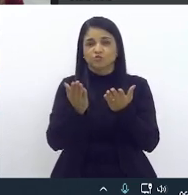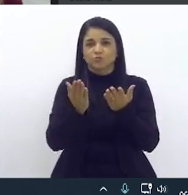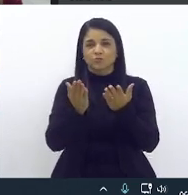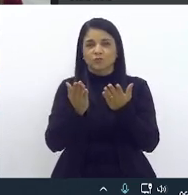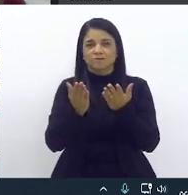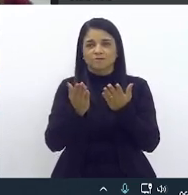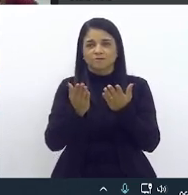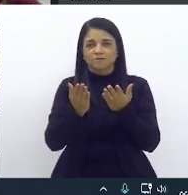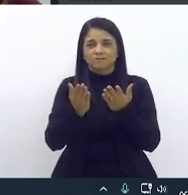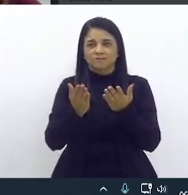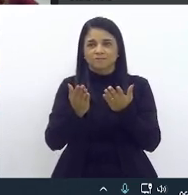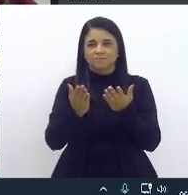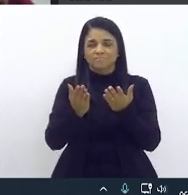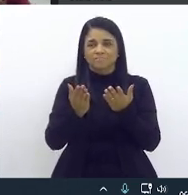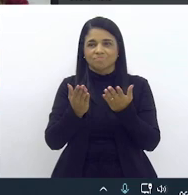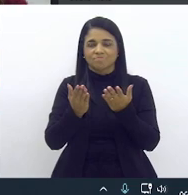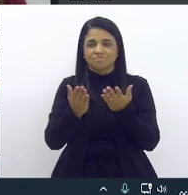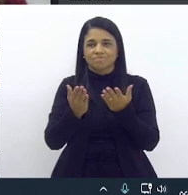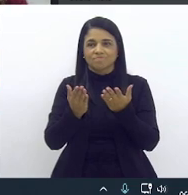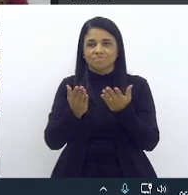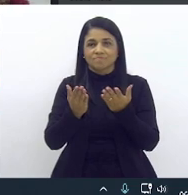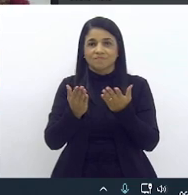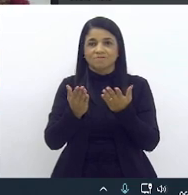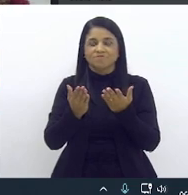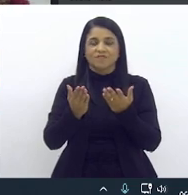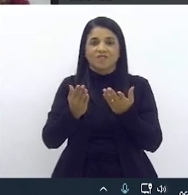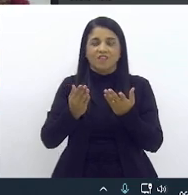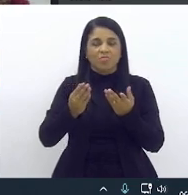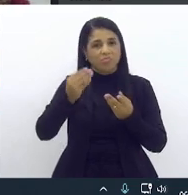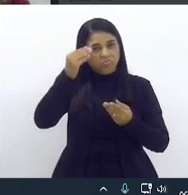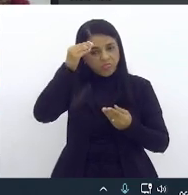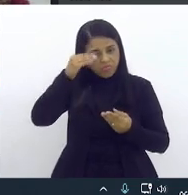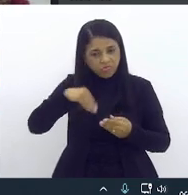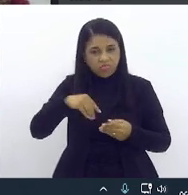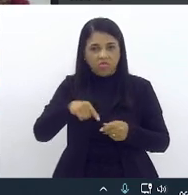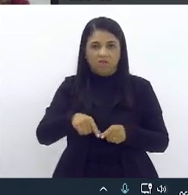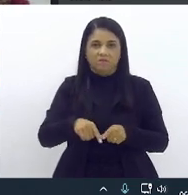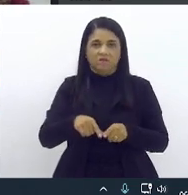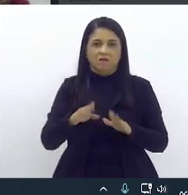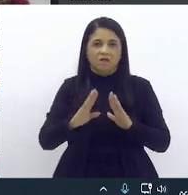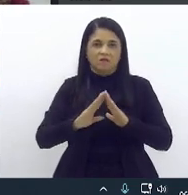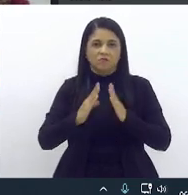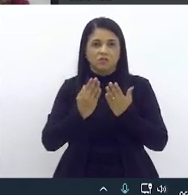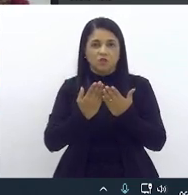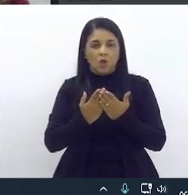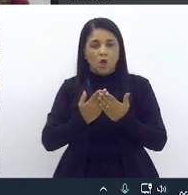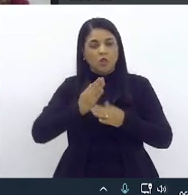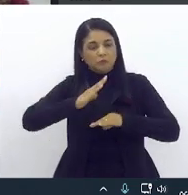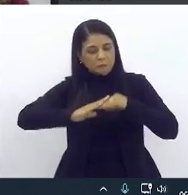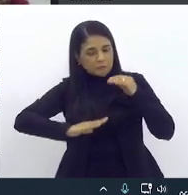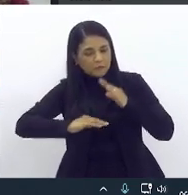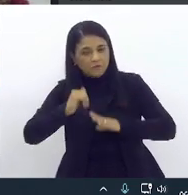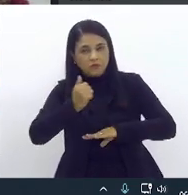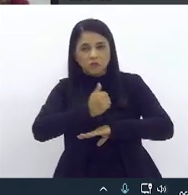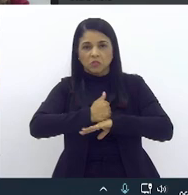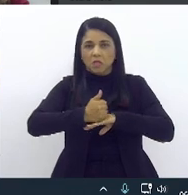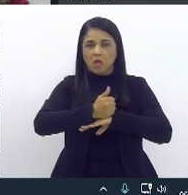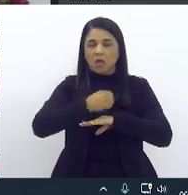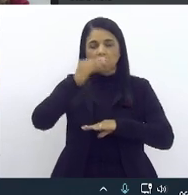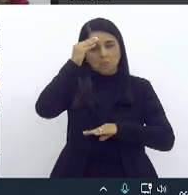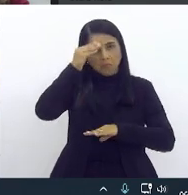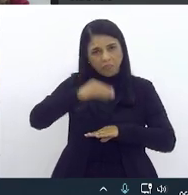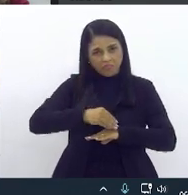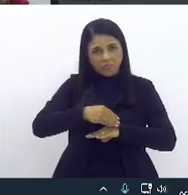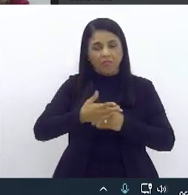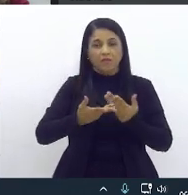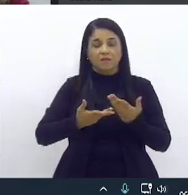a desmoralização da escola, a desmoralização do profissional da educação.